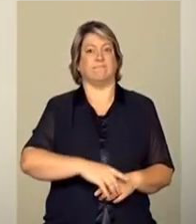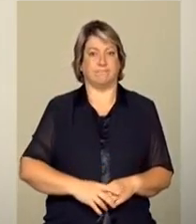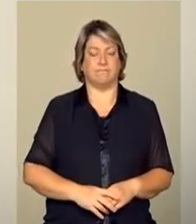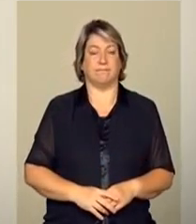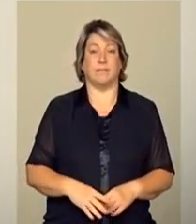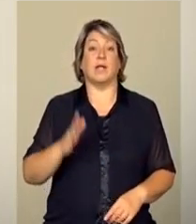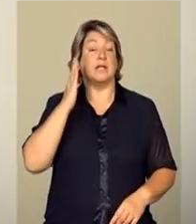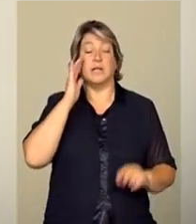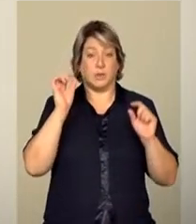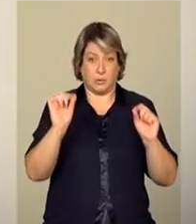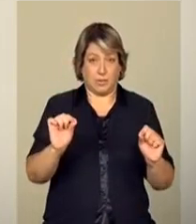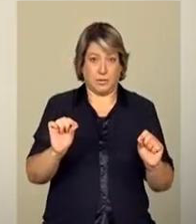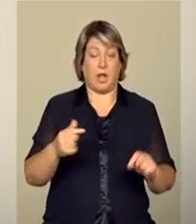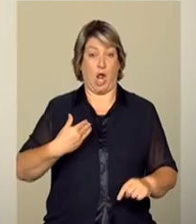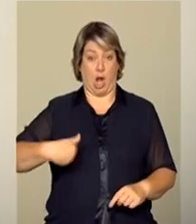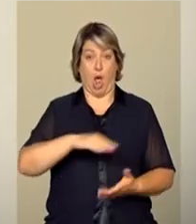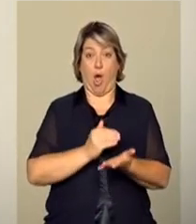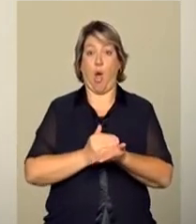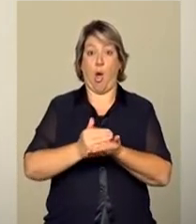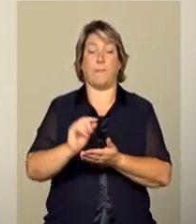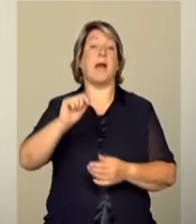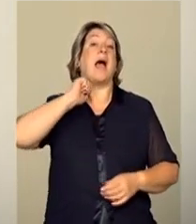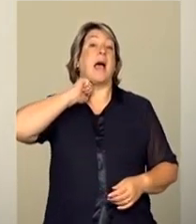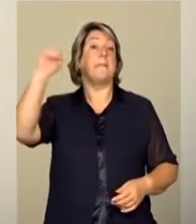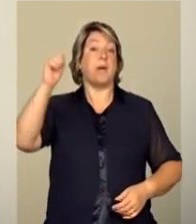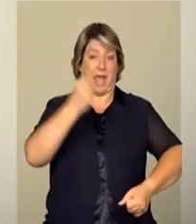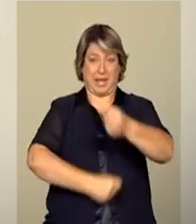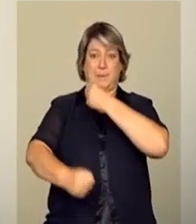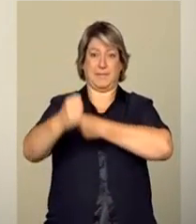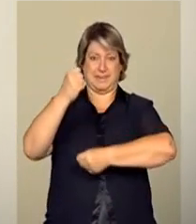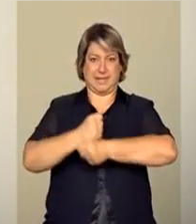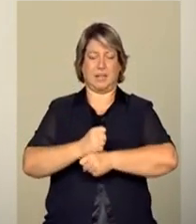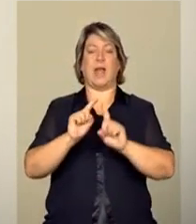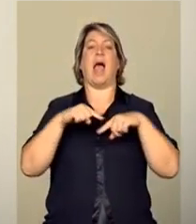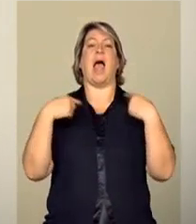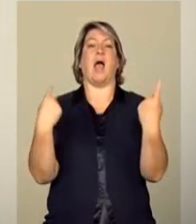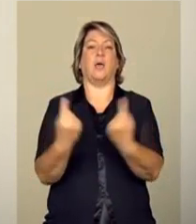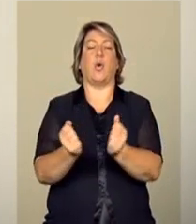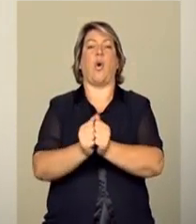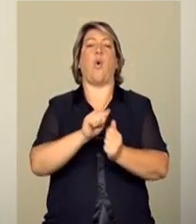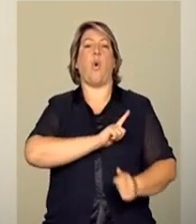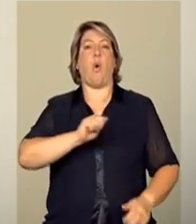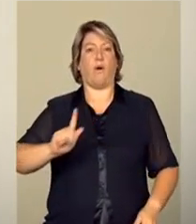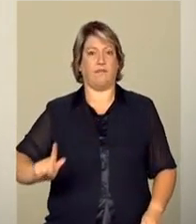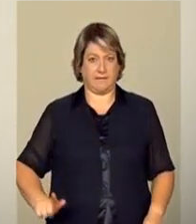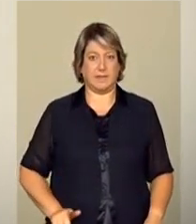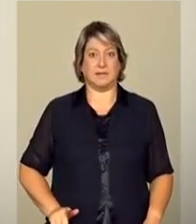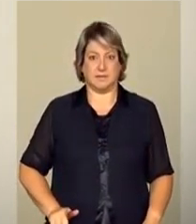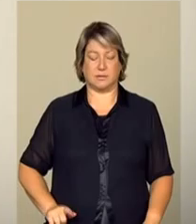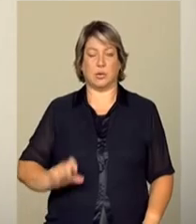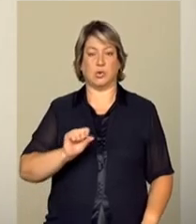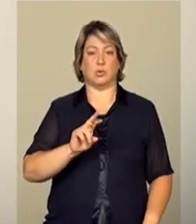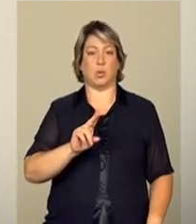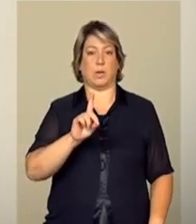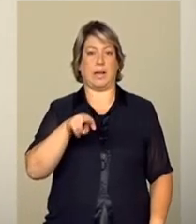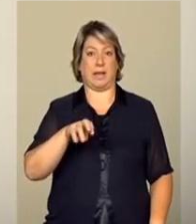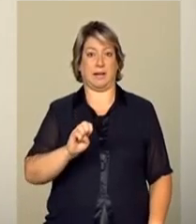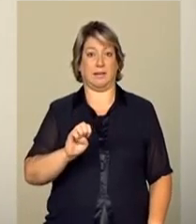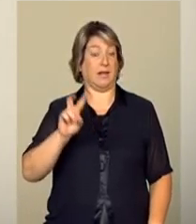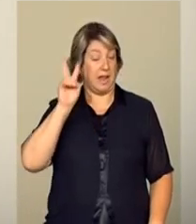sabe Luciano nós começamos em abril de 2012 numa reunião com os governadores da Suene